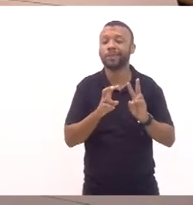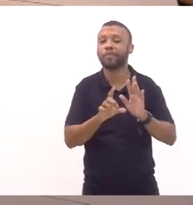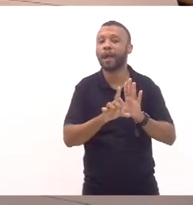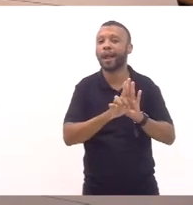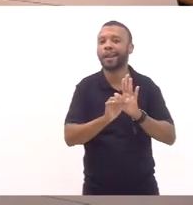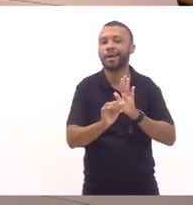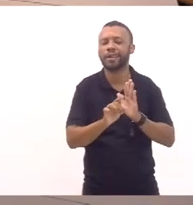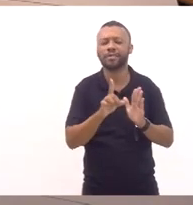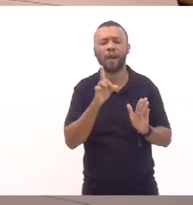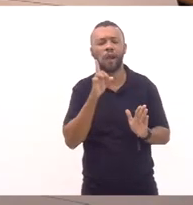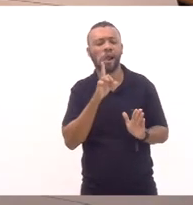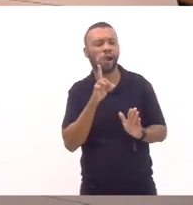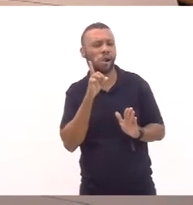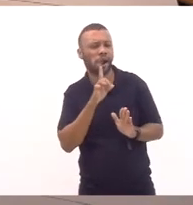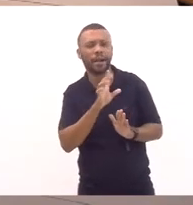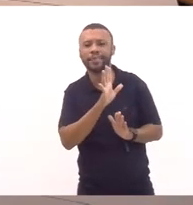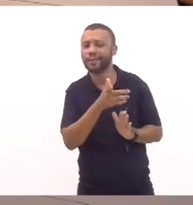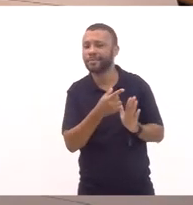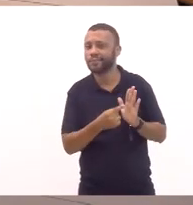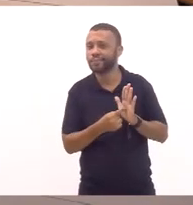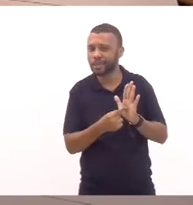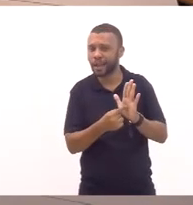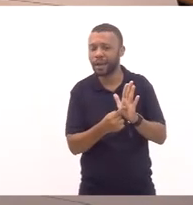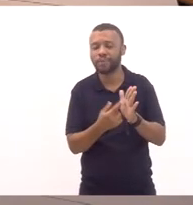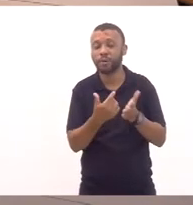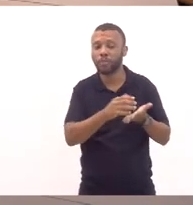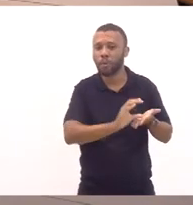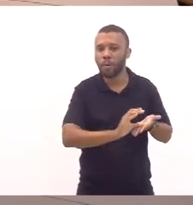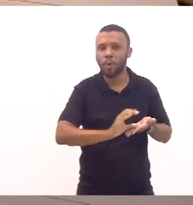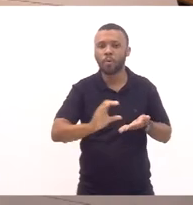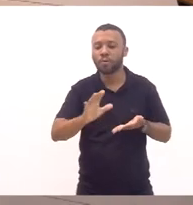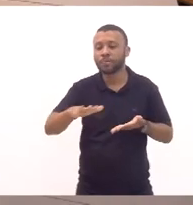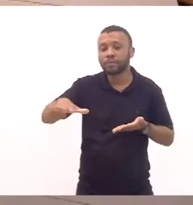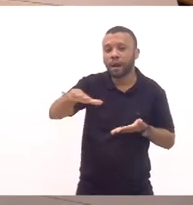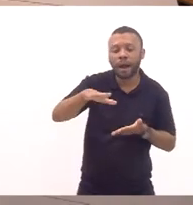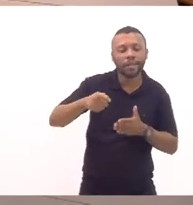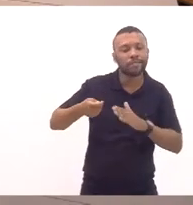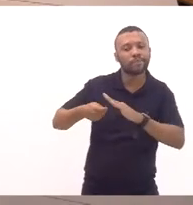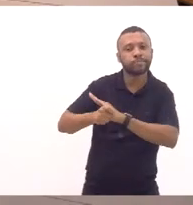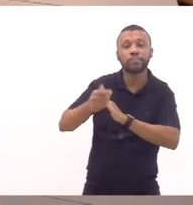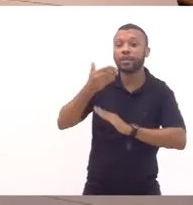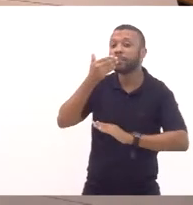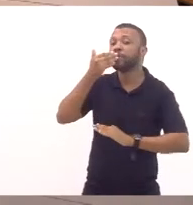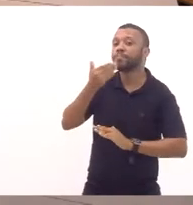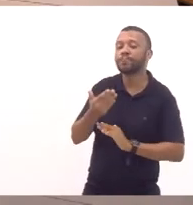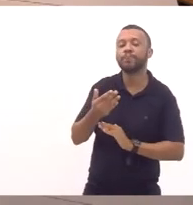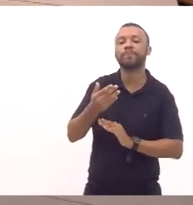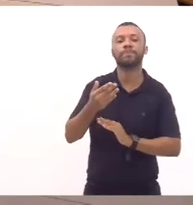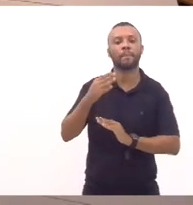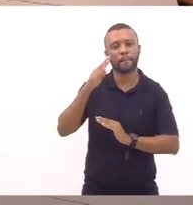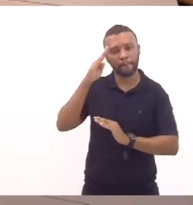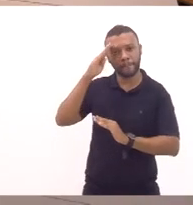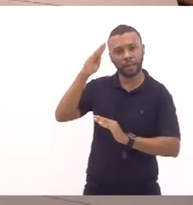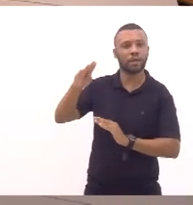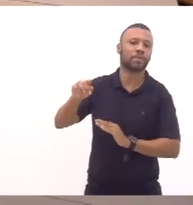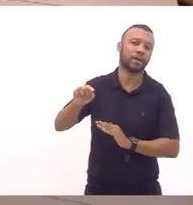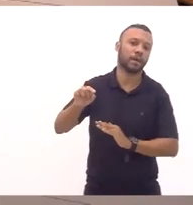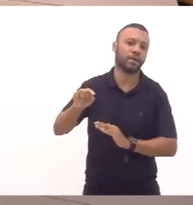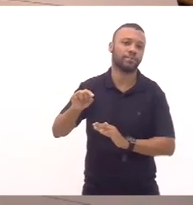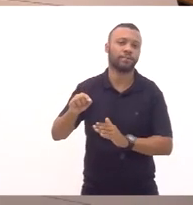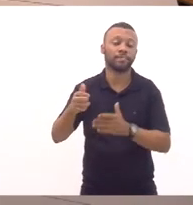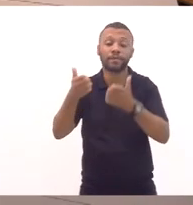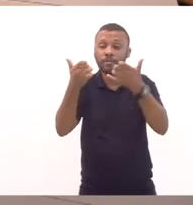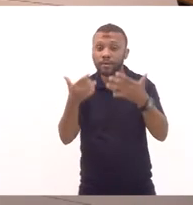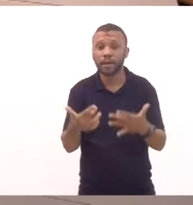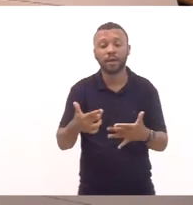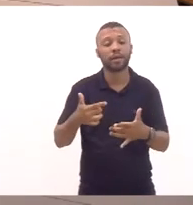forma proposital, já foi colocado aqui para onde vão os recursos, para onde vão as prioridades, mas dizer que trabalho é